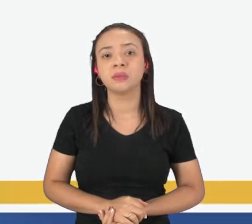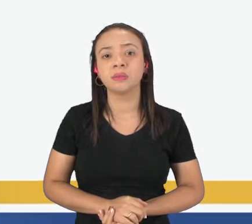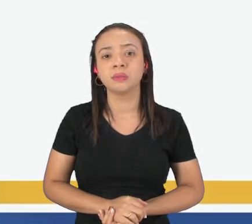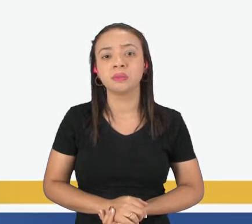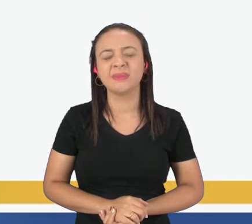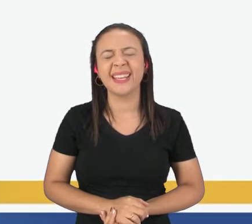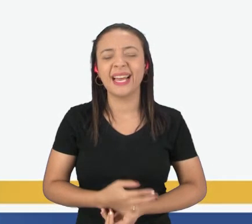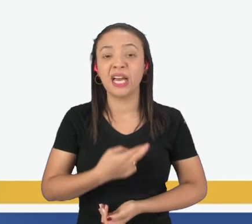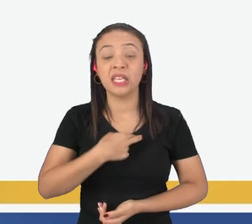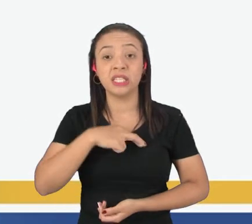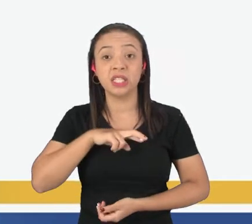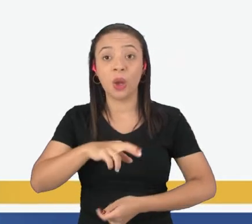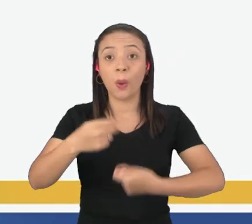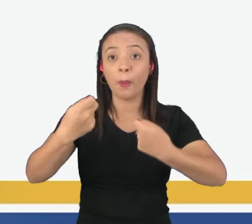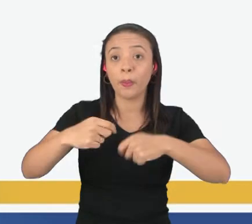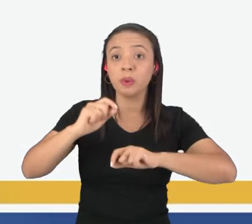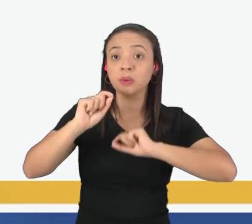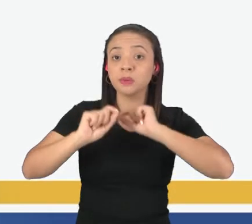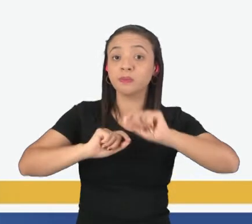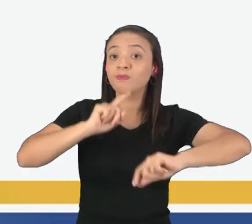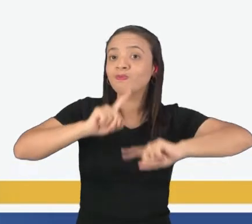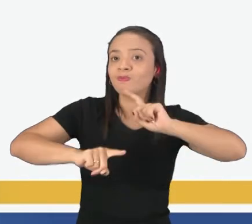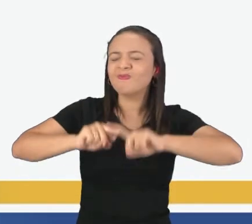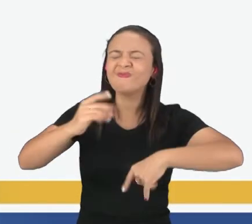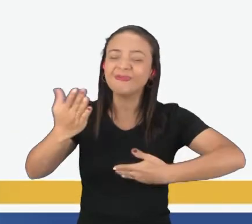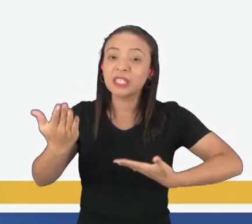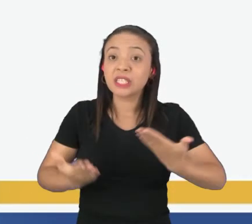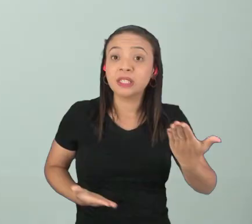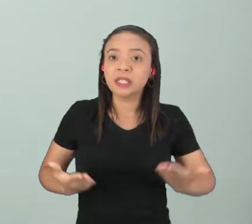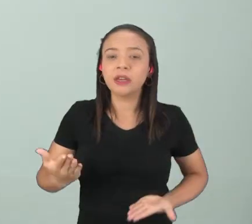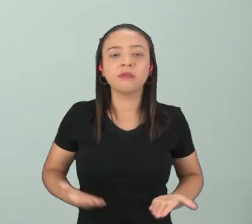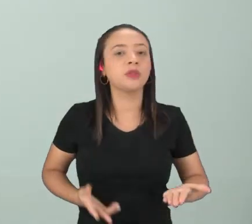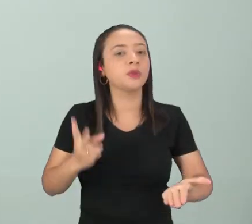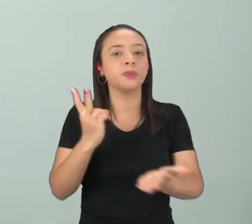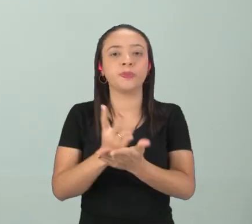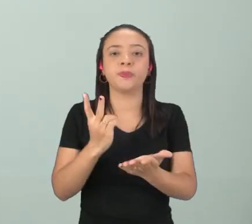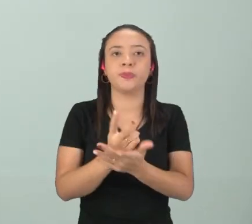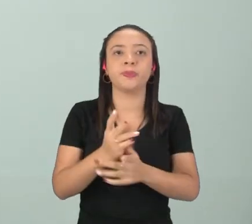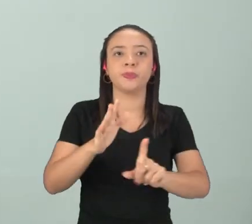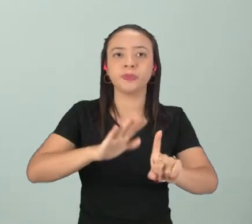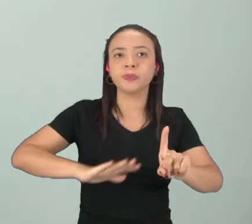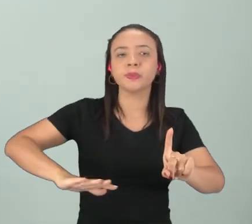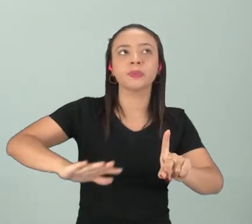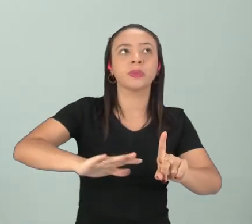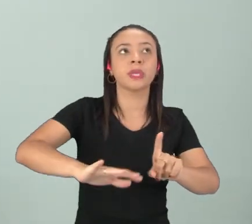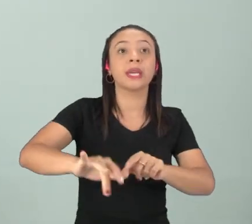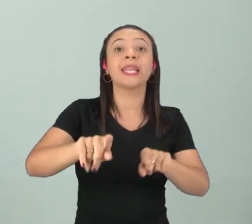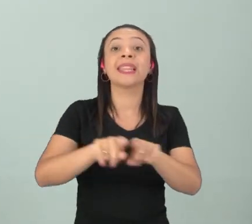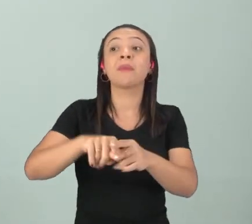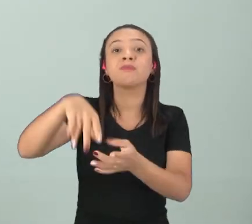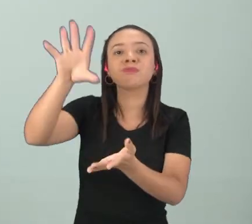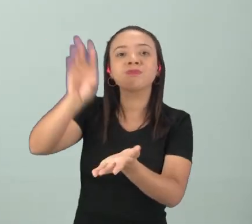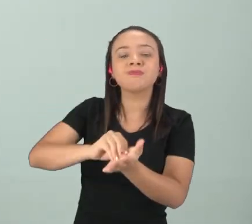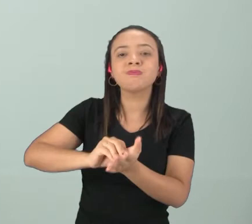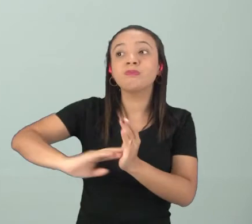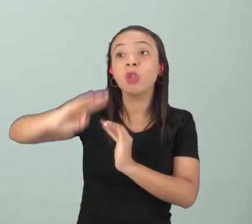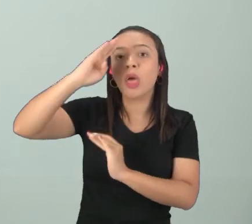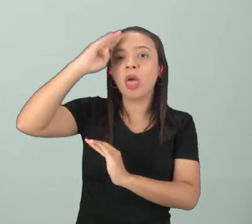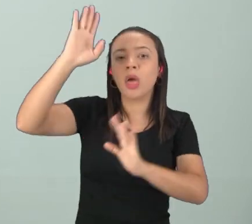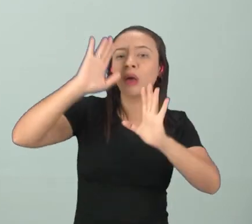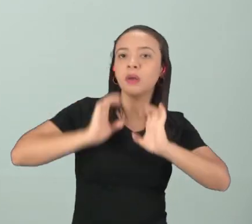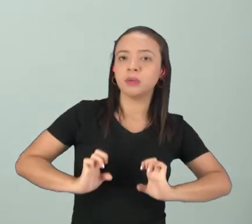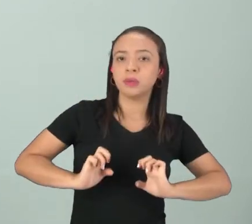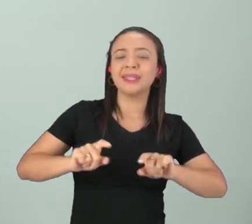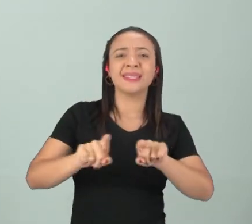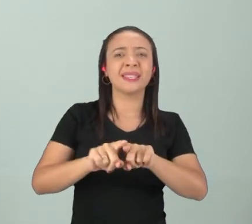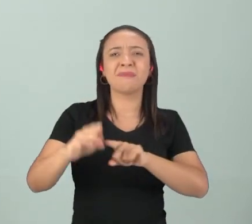Não tratar. A religião deve ser o quê? Instrumento de serviço à sociedade. Exemplo de princípios éticos